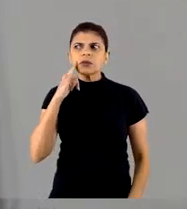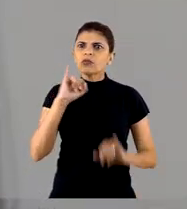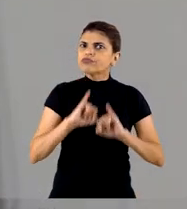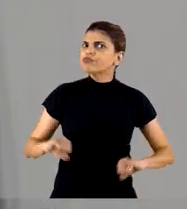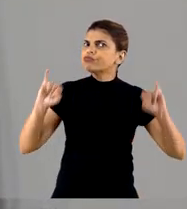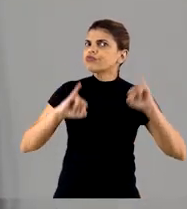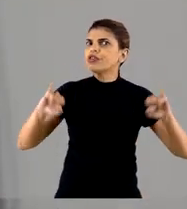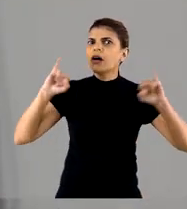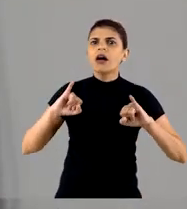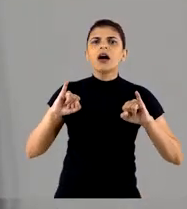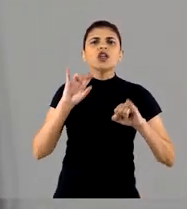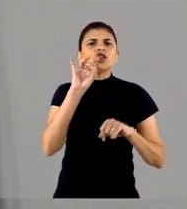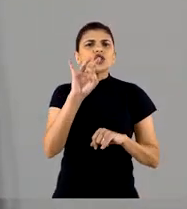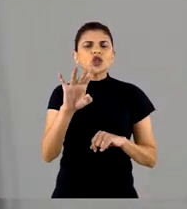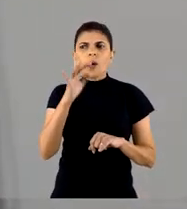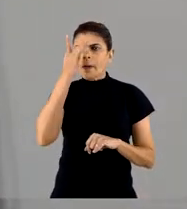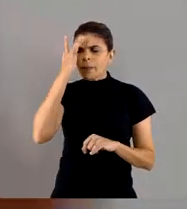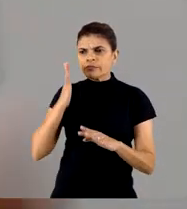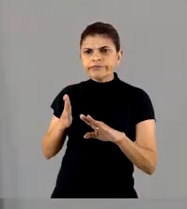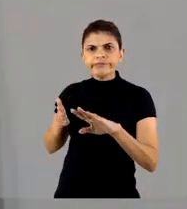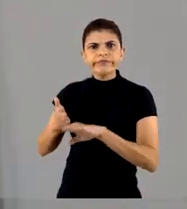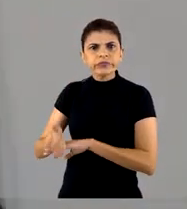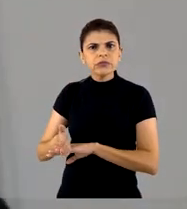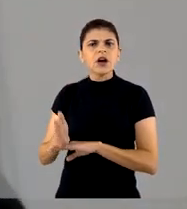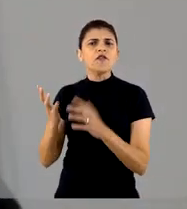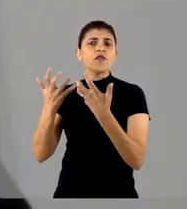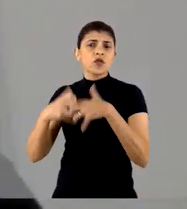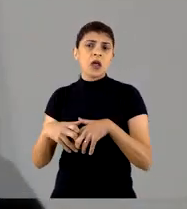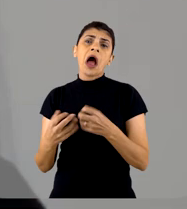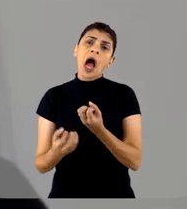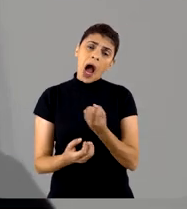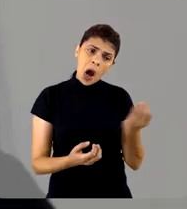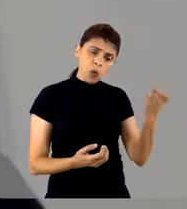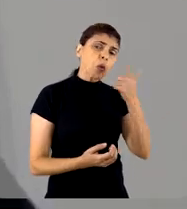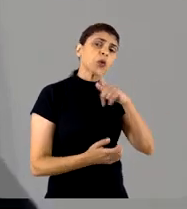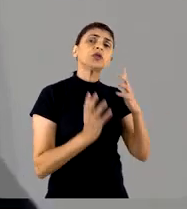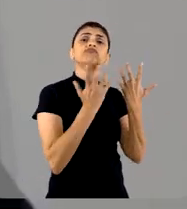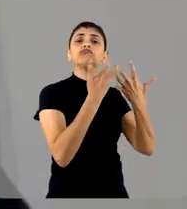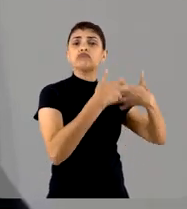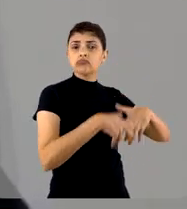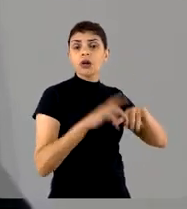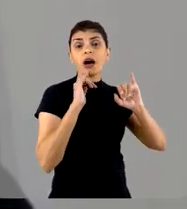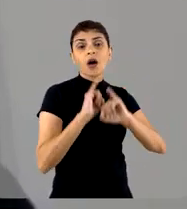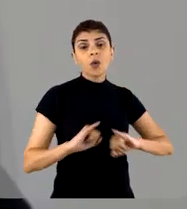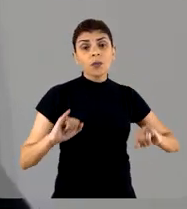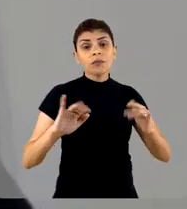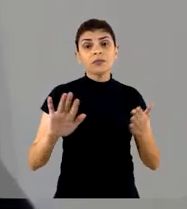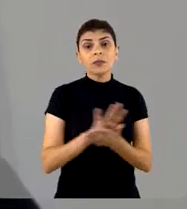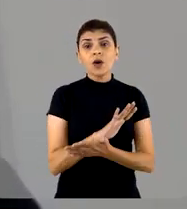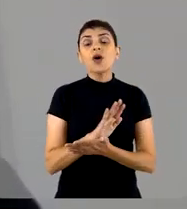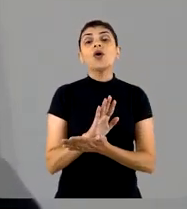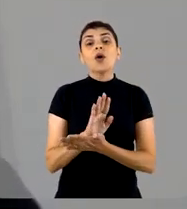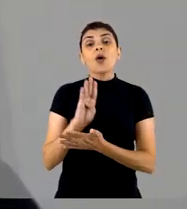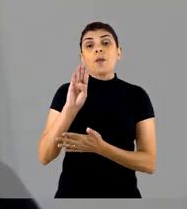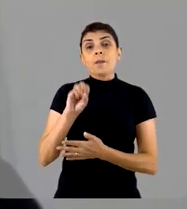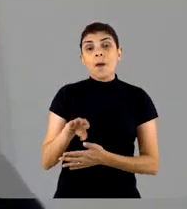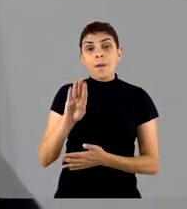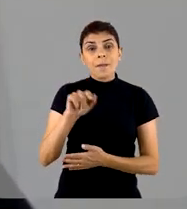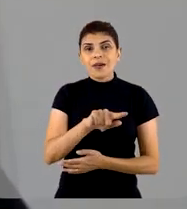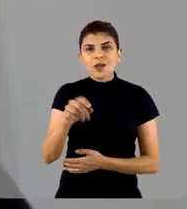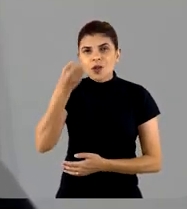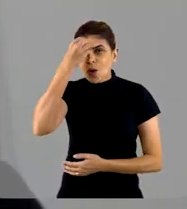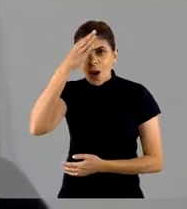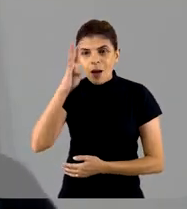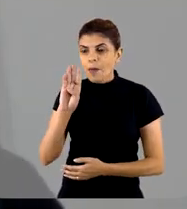seja, bastava uma intervenção que tudo funcionava. Algumas realmente funcionaram, como a campanha de erradicação da bolba.